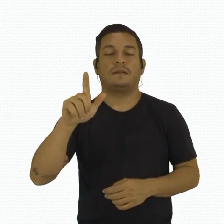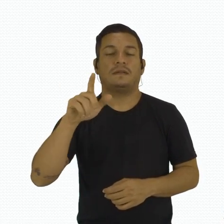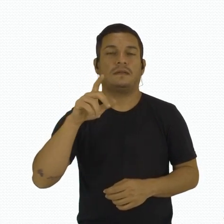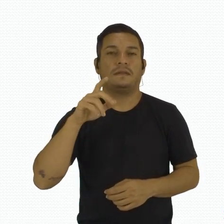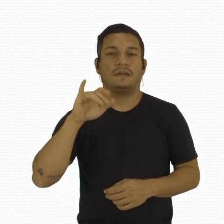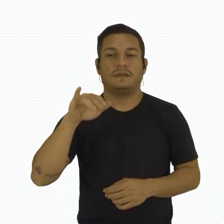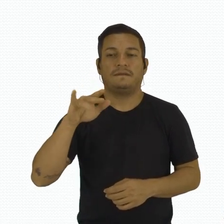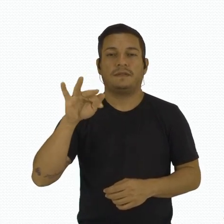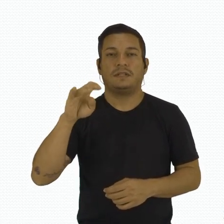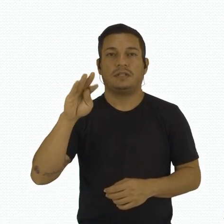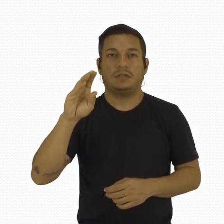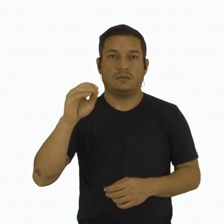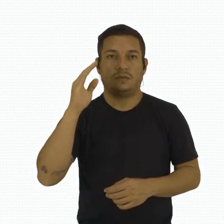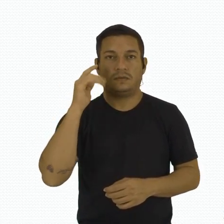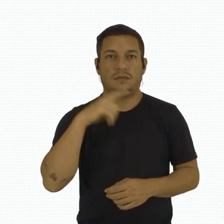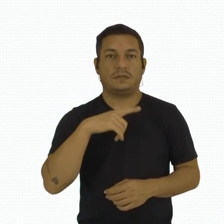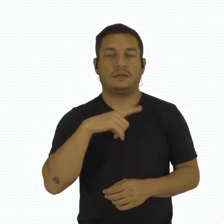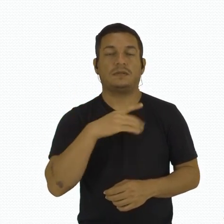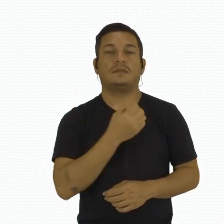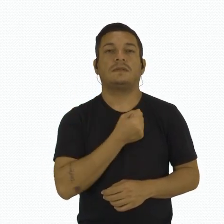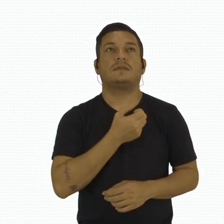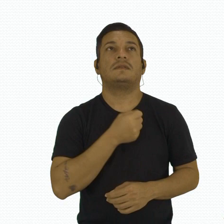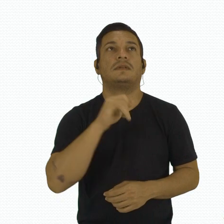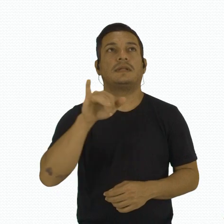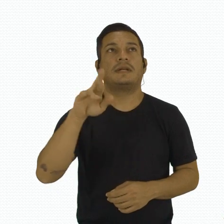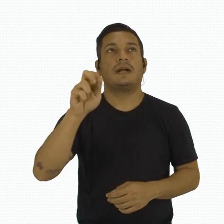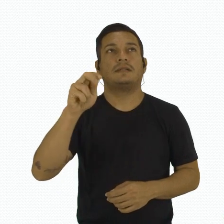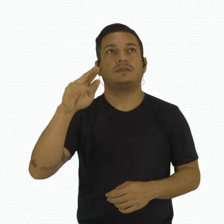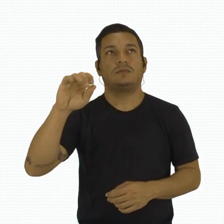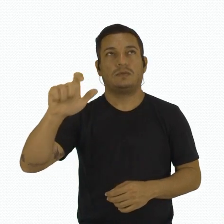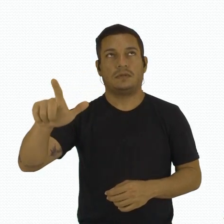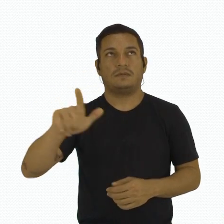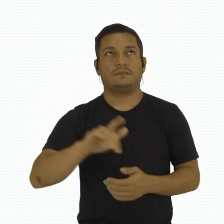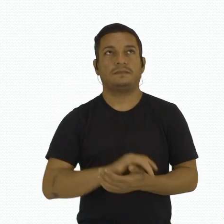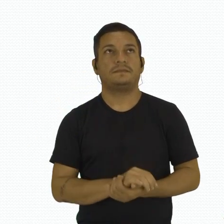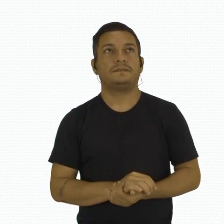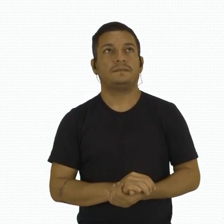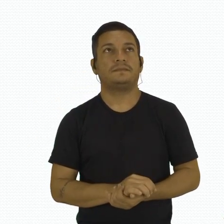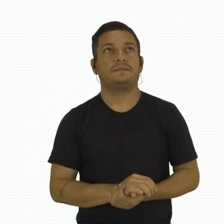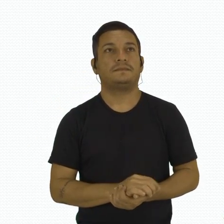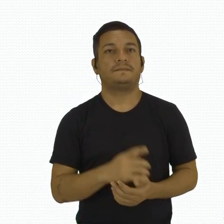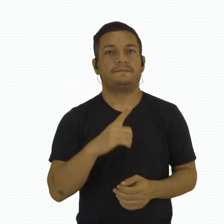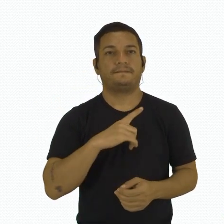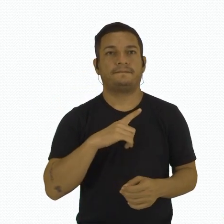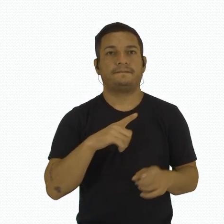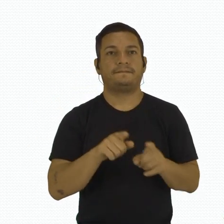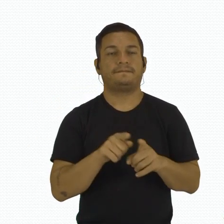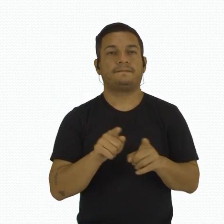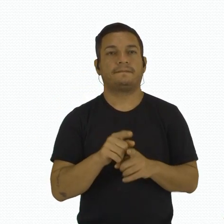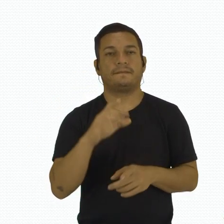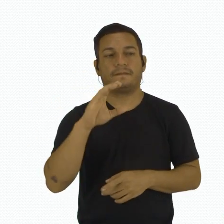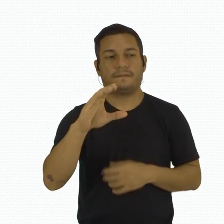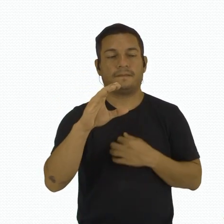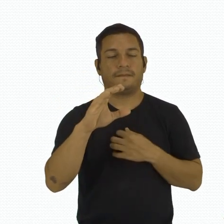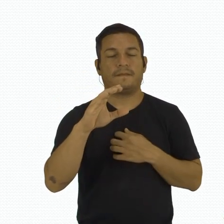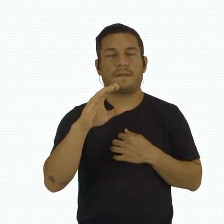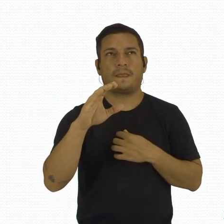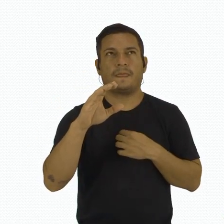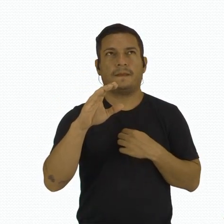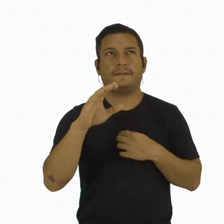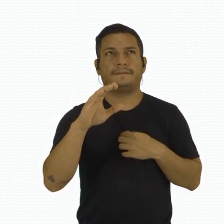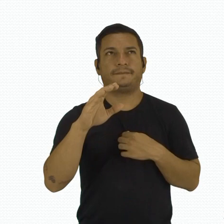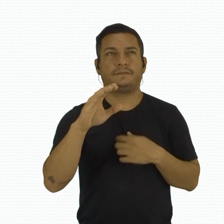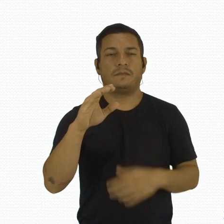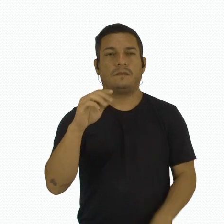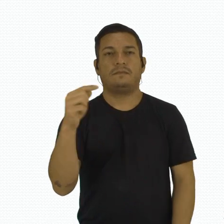não periódico. Então aí nós também temos um número irracional. Item C, para você não achar que só temos irracionais